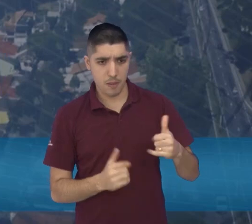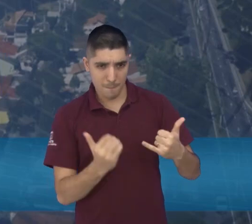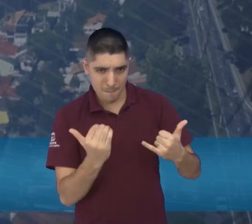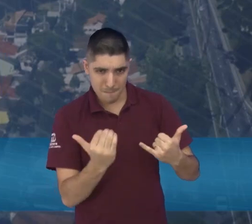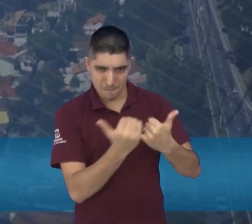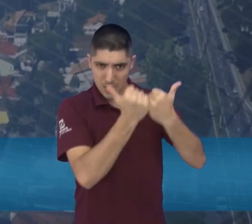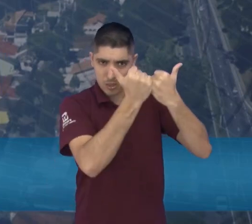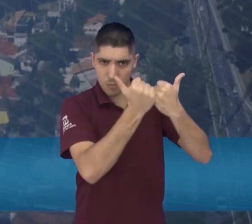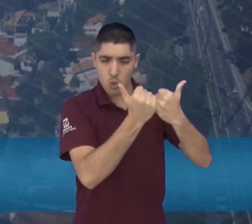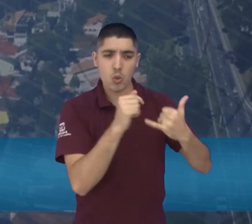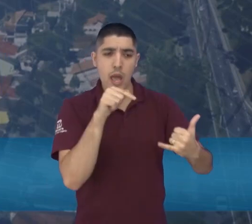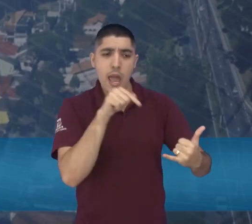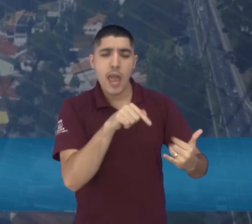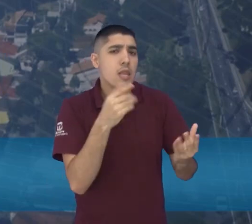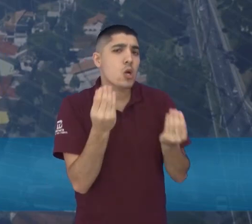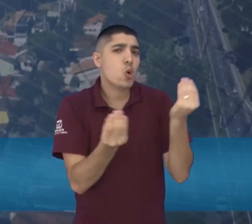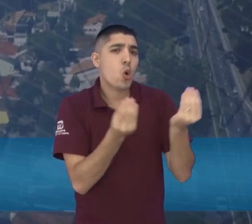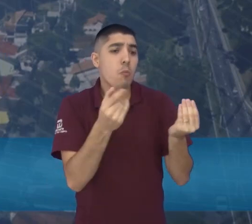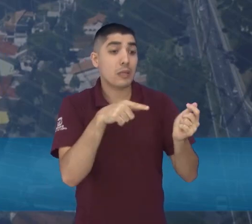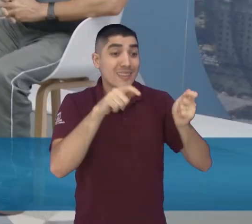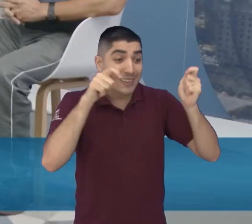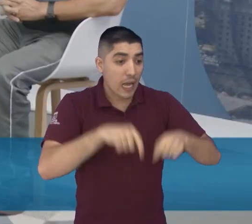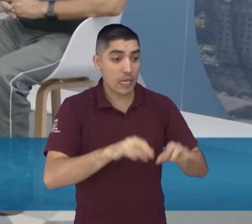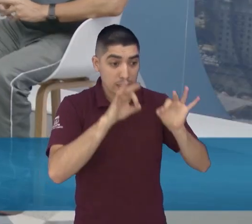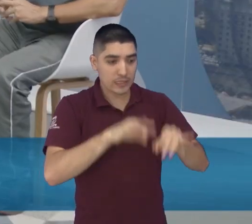que ele se torne um patrimônio?